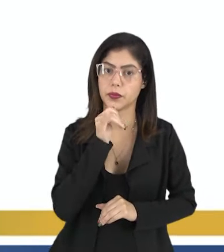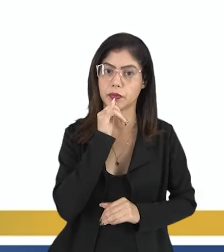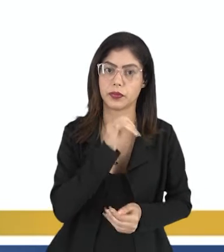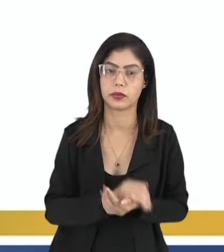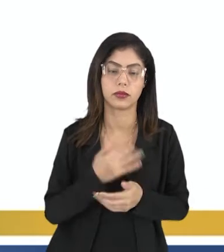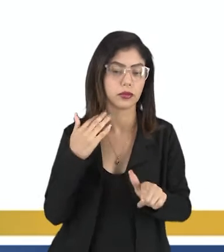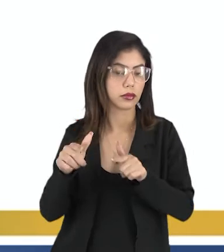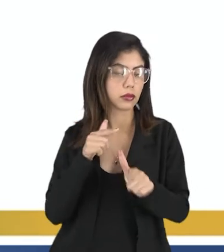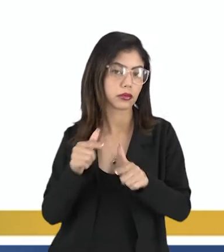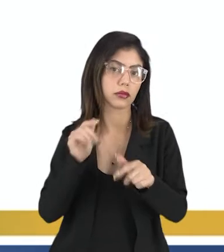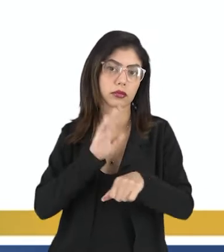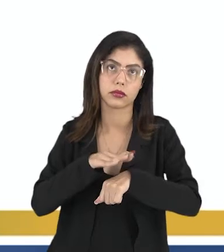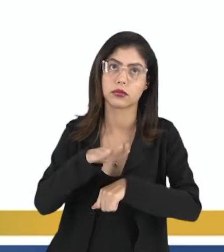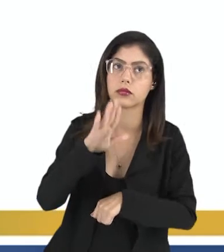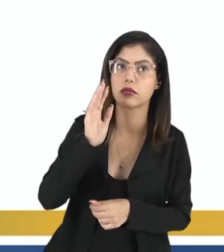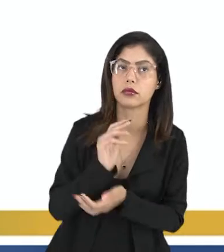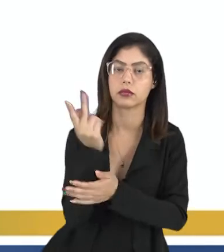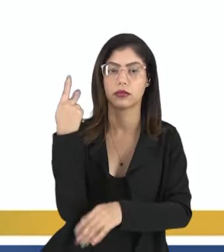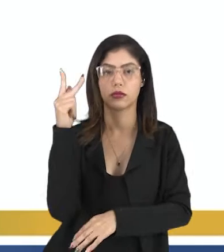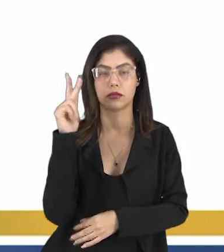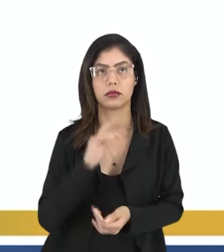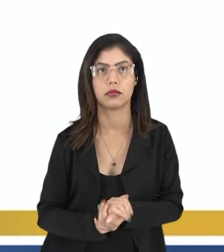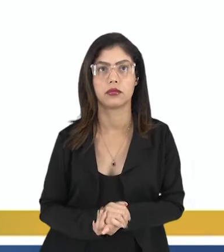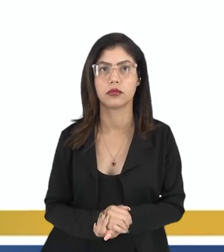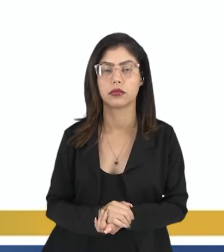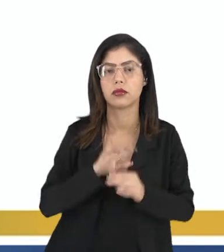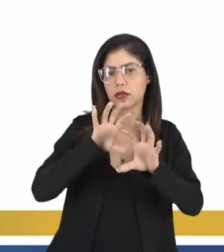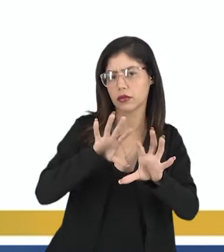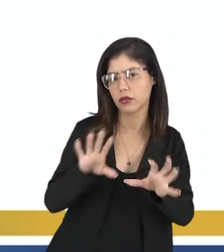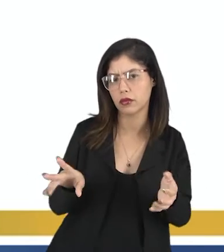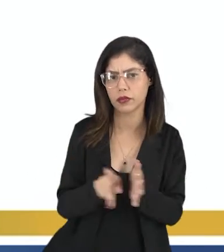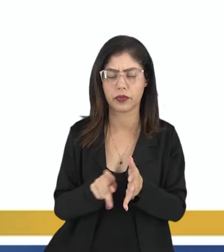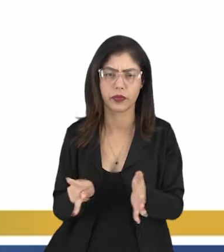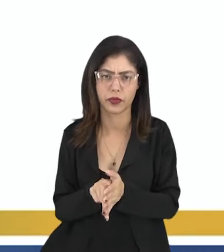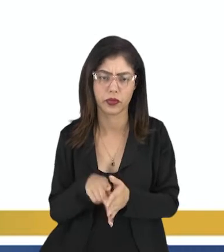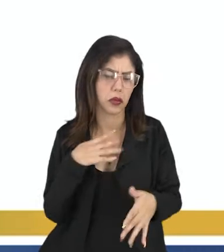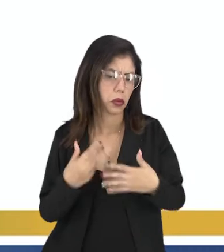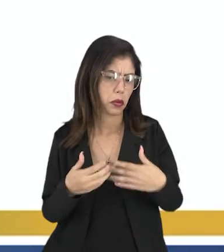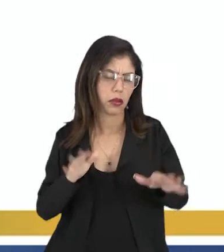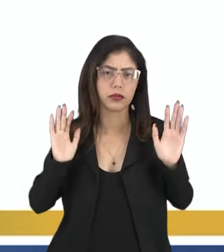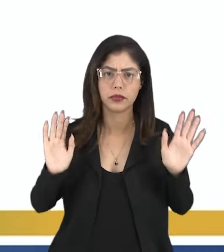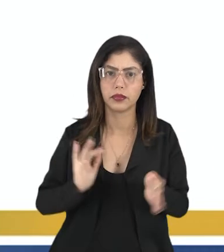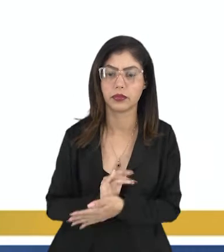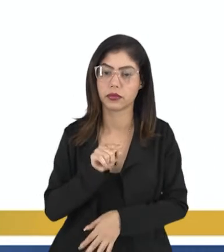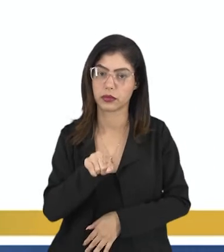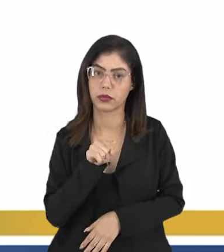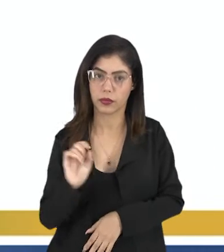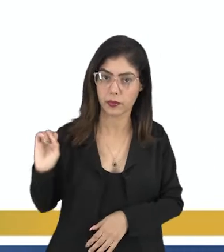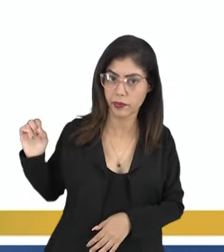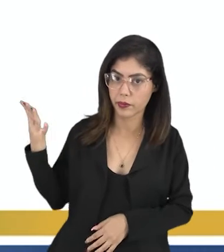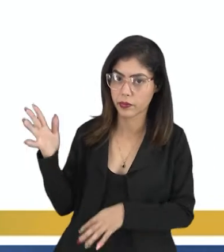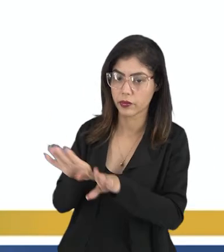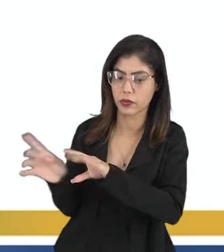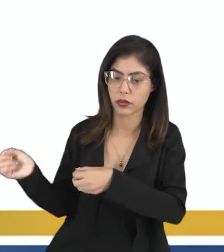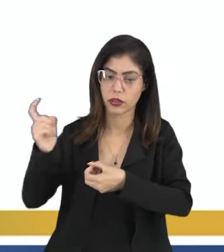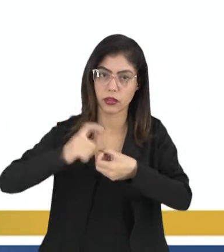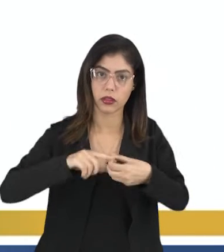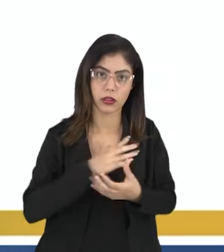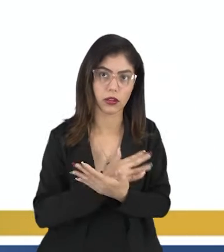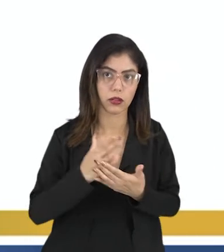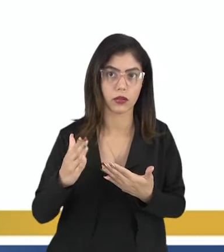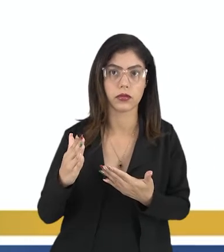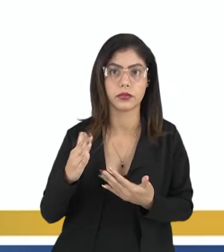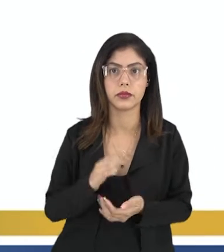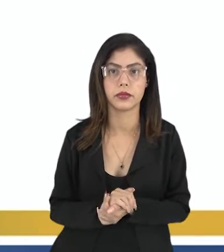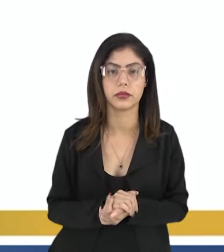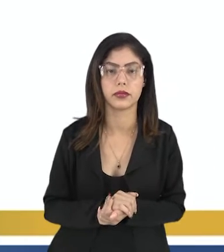exemplo, for trabalhar mais um período em uma situação qualquer, então nesse caso nós vamos voltar ao